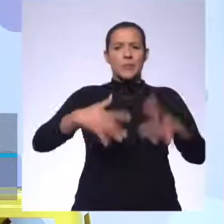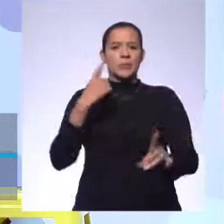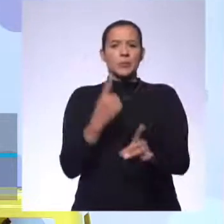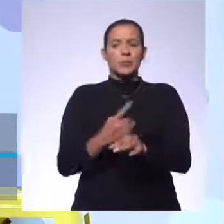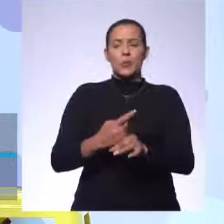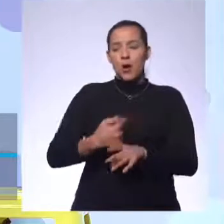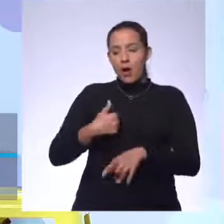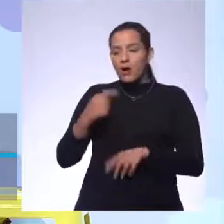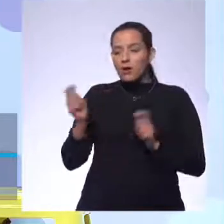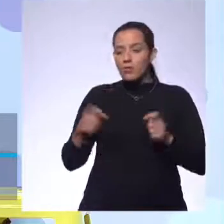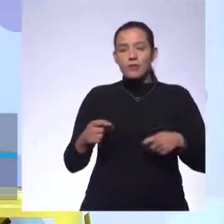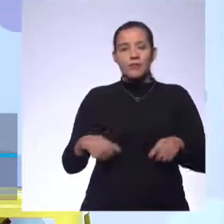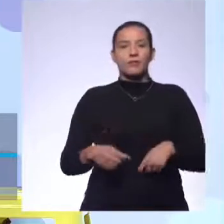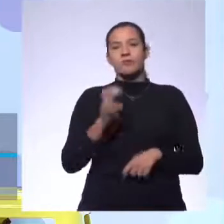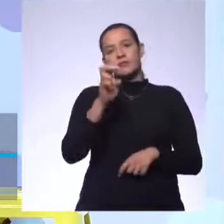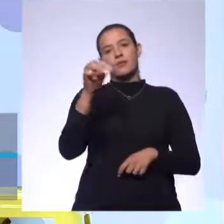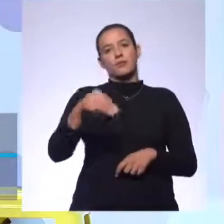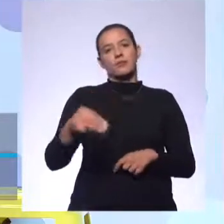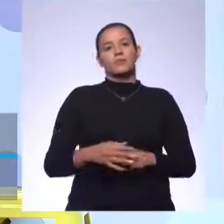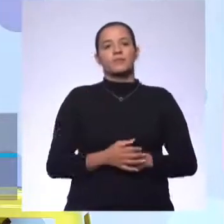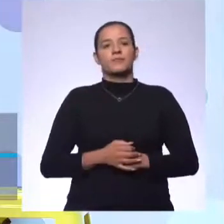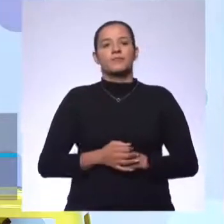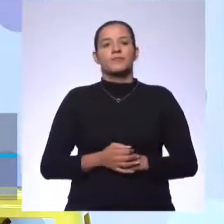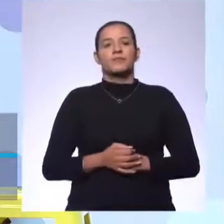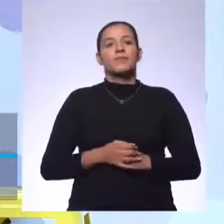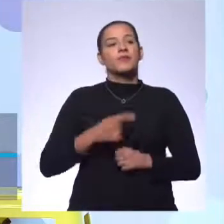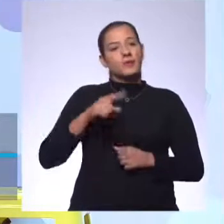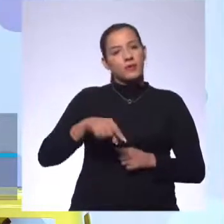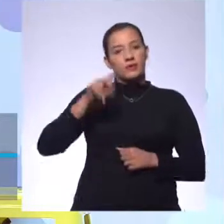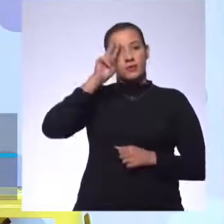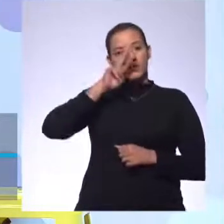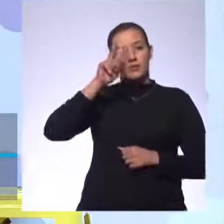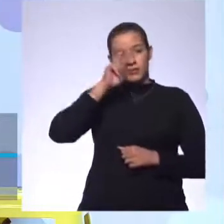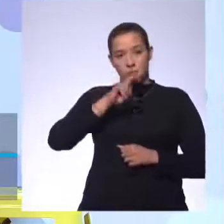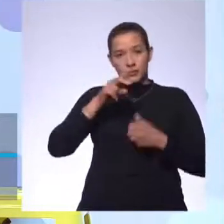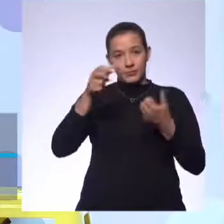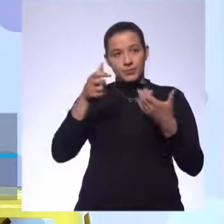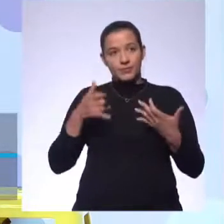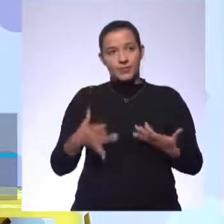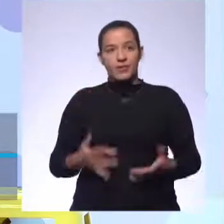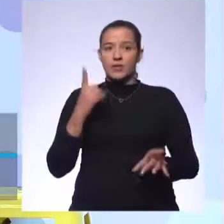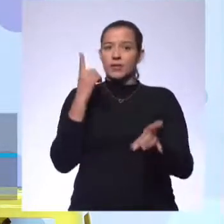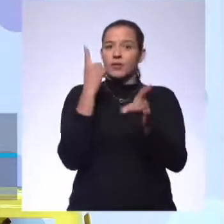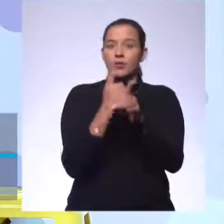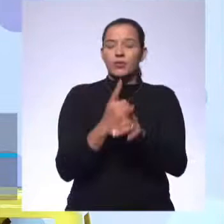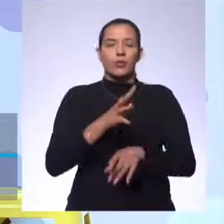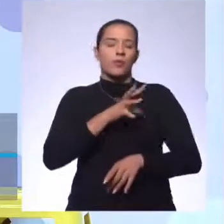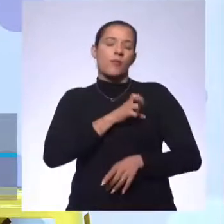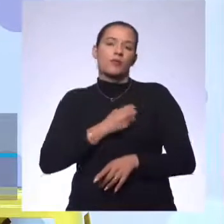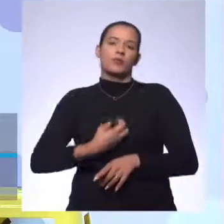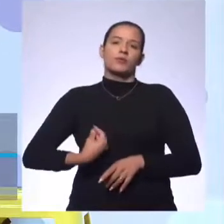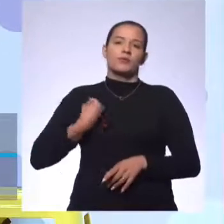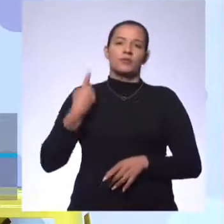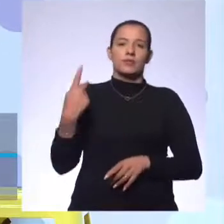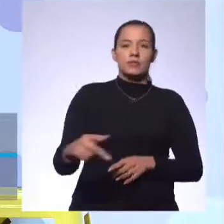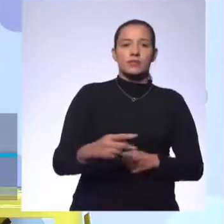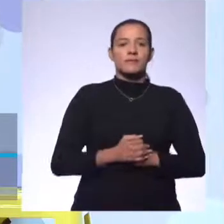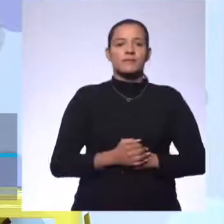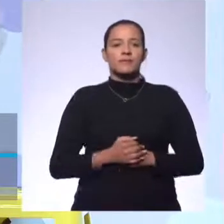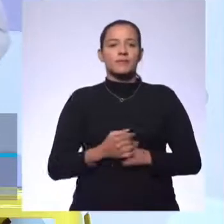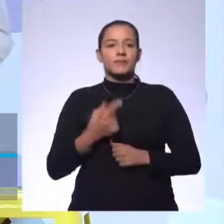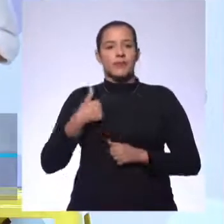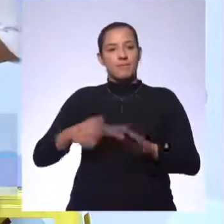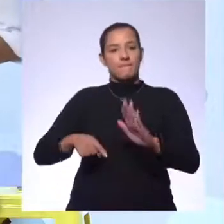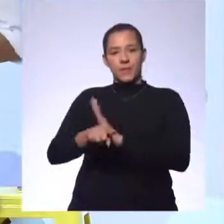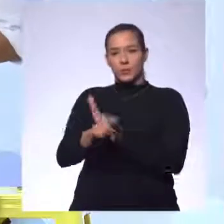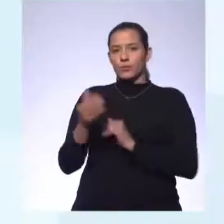ser tal coisa. Ou seja, 5 minutos. No caso da história, ele encontrou o grande amor da vida dele. Pergunta para você, aqui